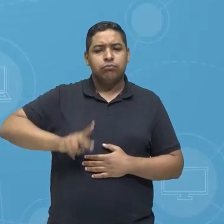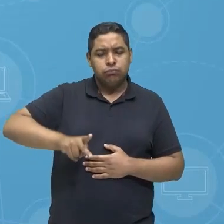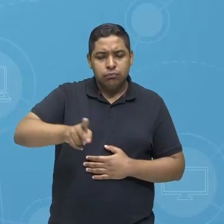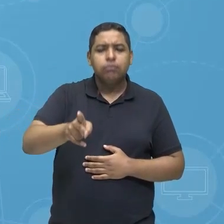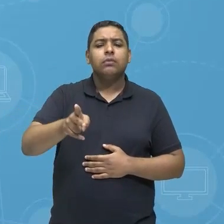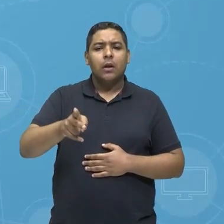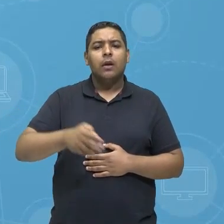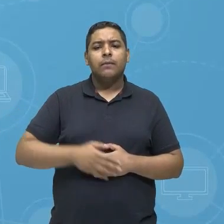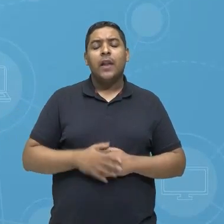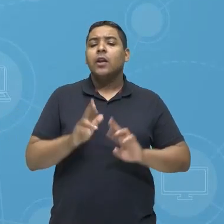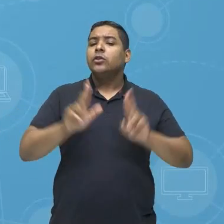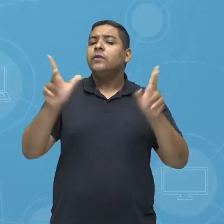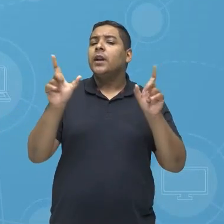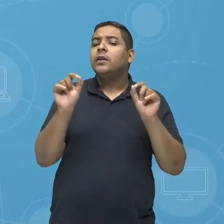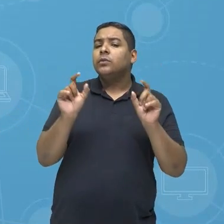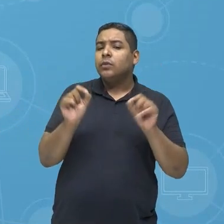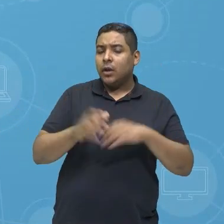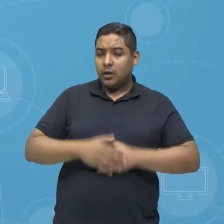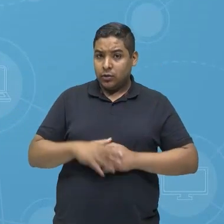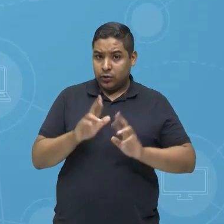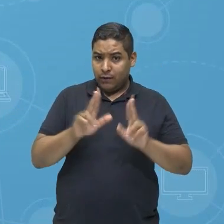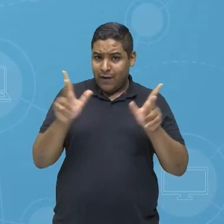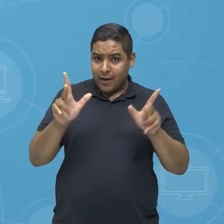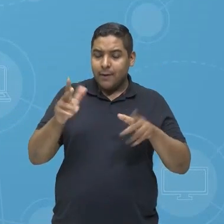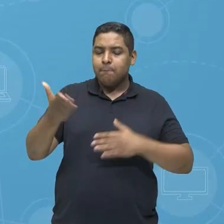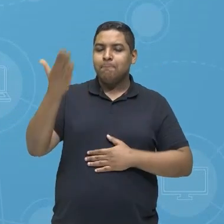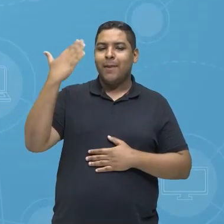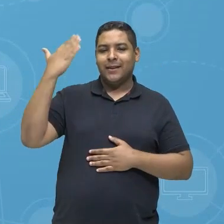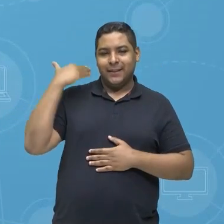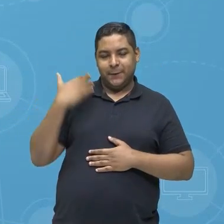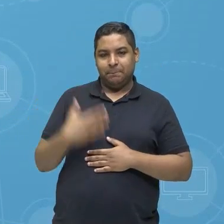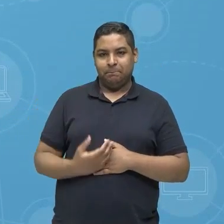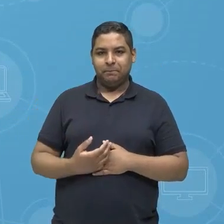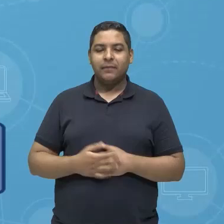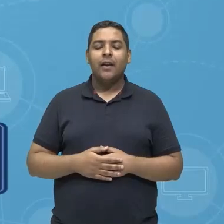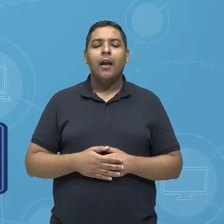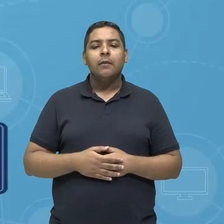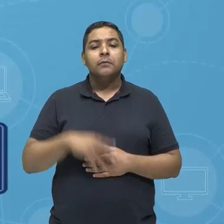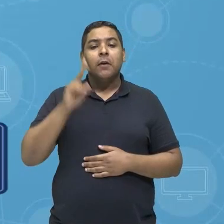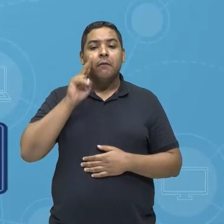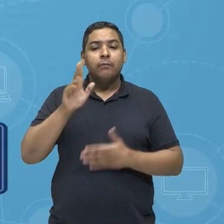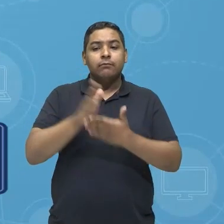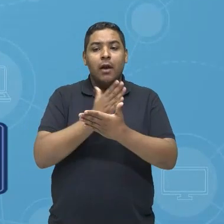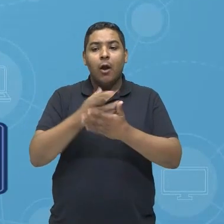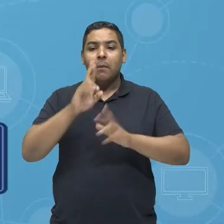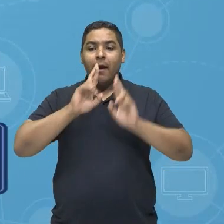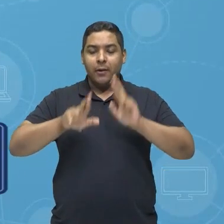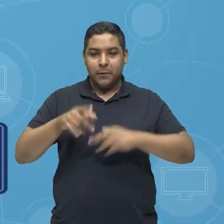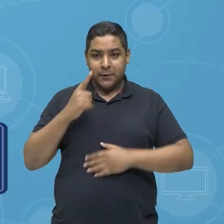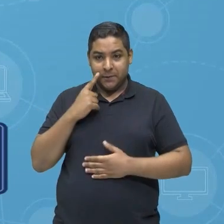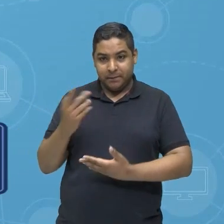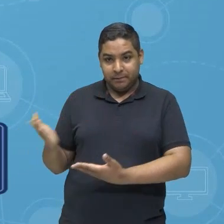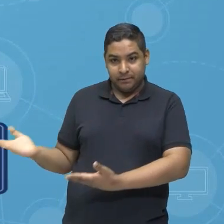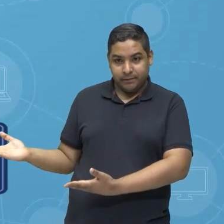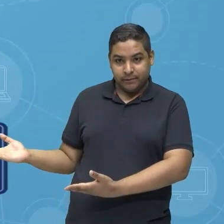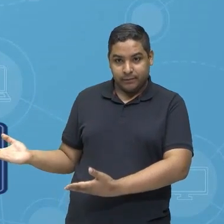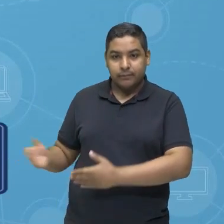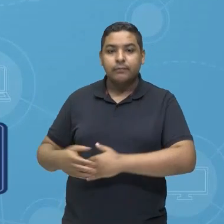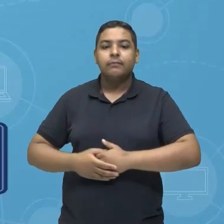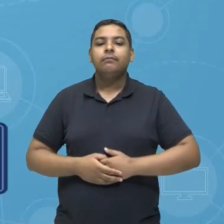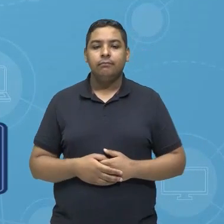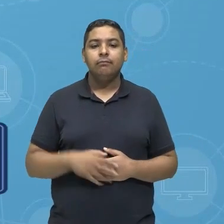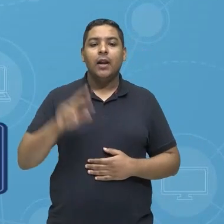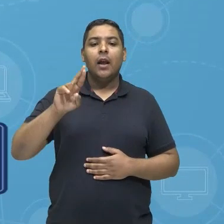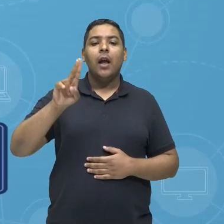situações, a diferença aqui no passado, tá? Vamos ver algumas respostas aí. Olha só, nós temos a Ruth Sanches,